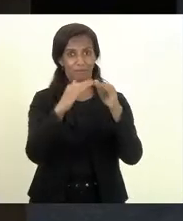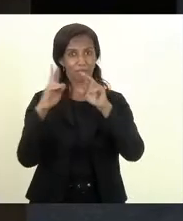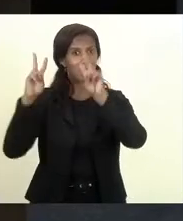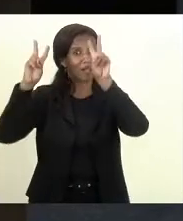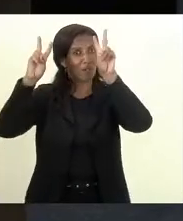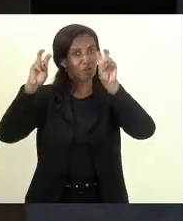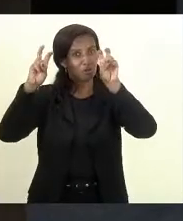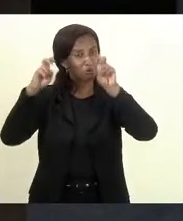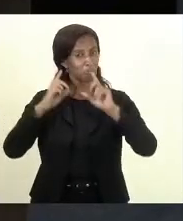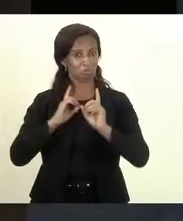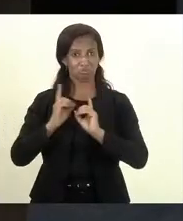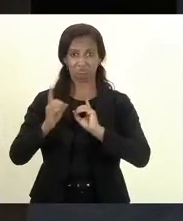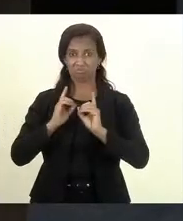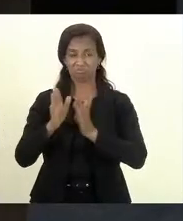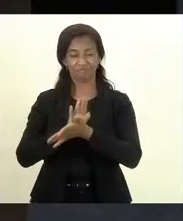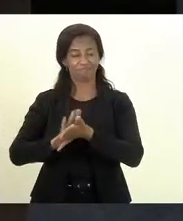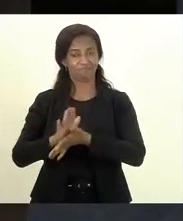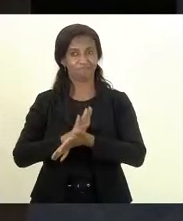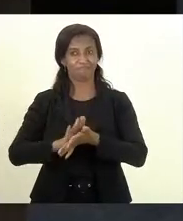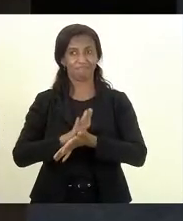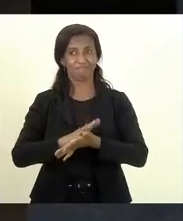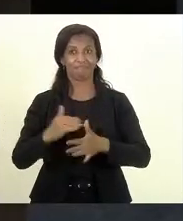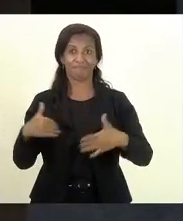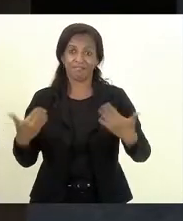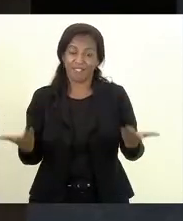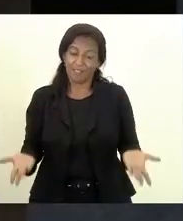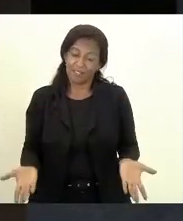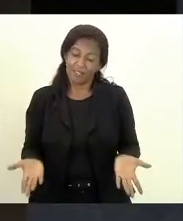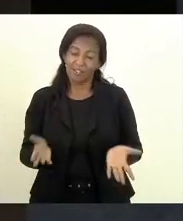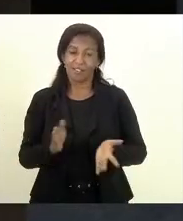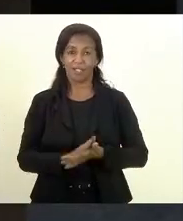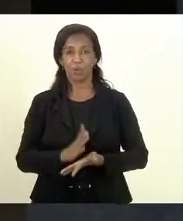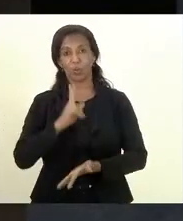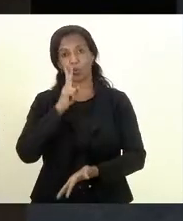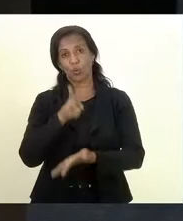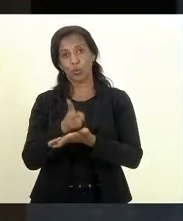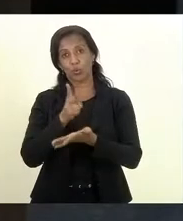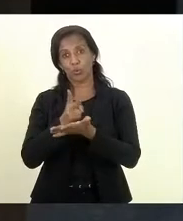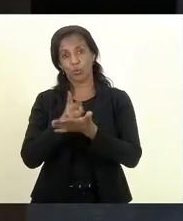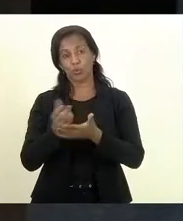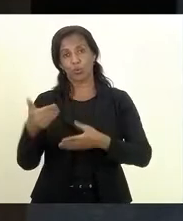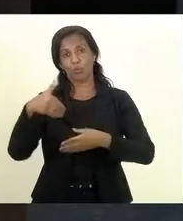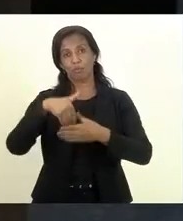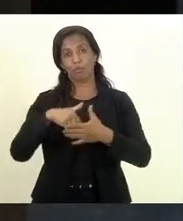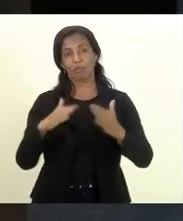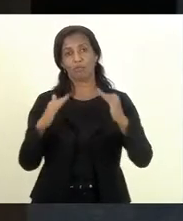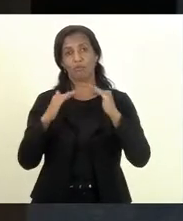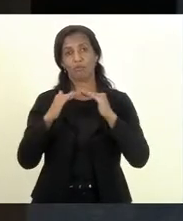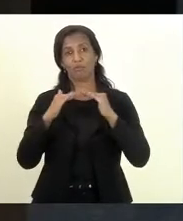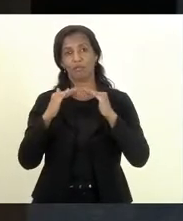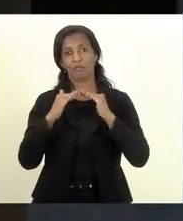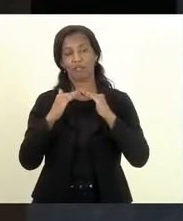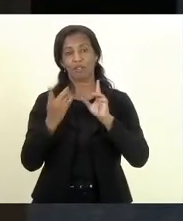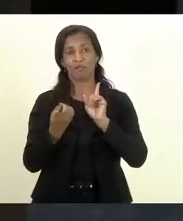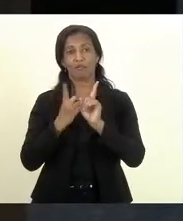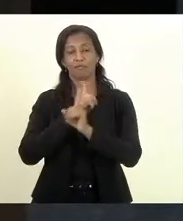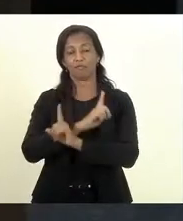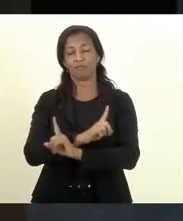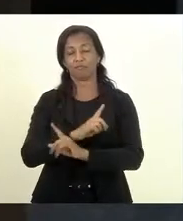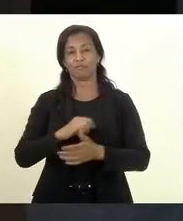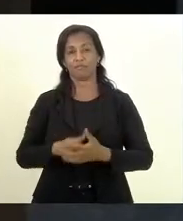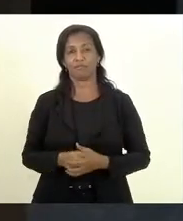que não estávamos discutindo. Em sendo assim, mantenho meu voto favorável ao voto